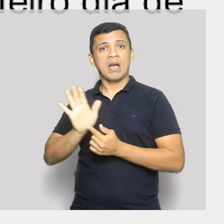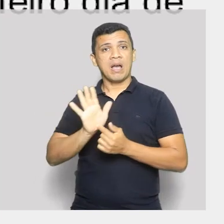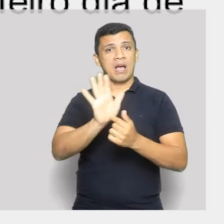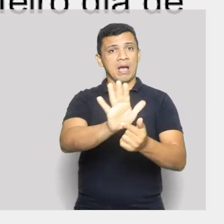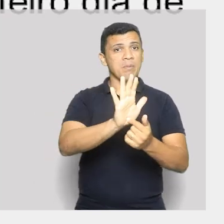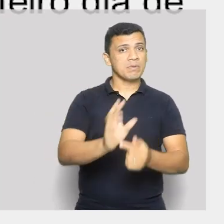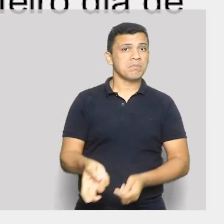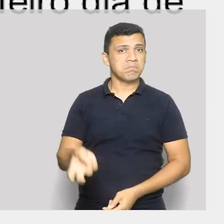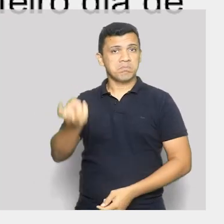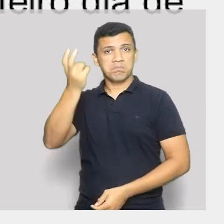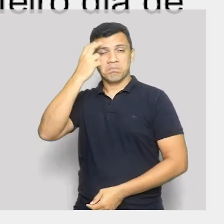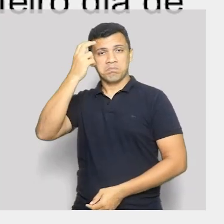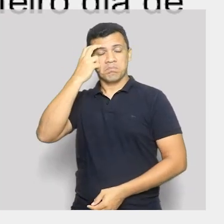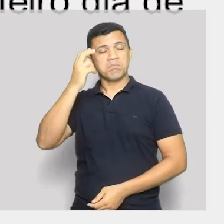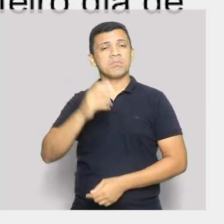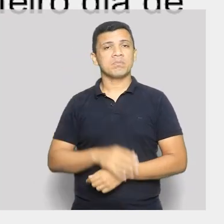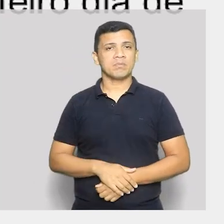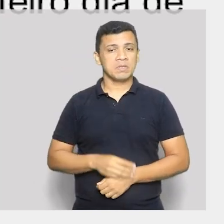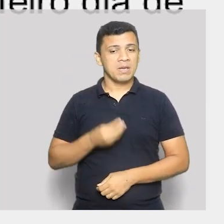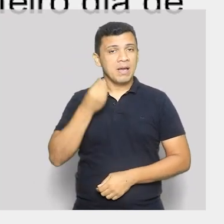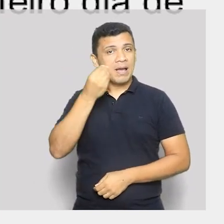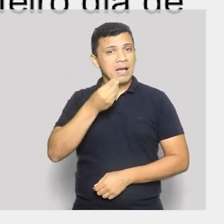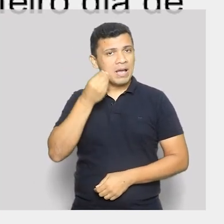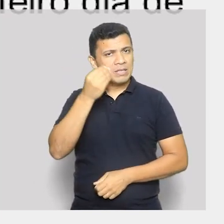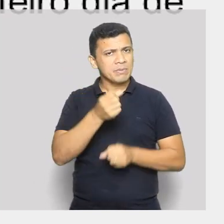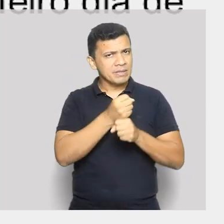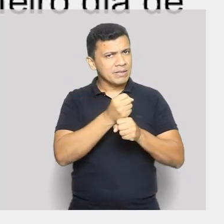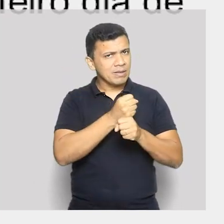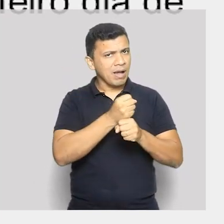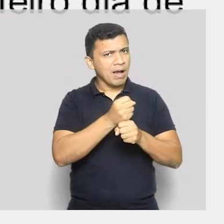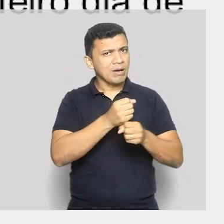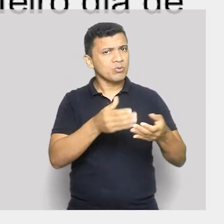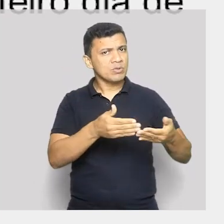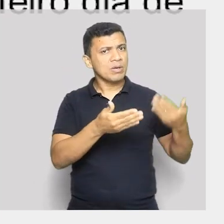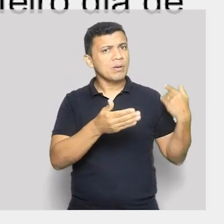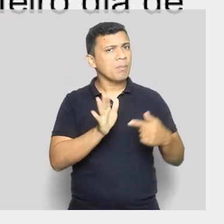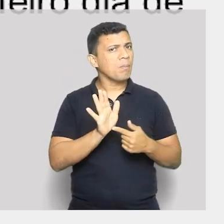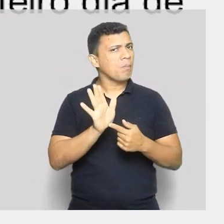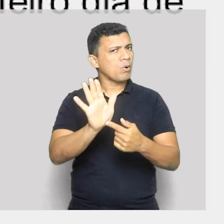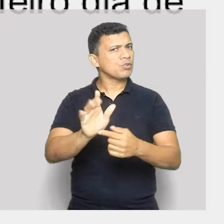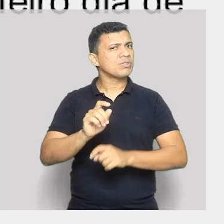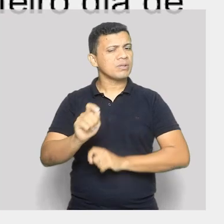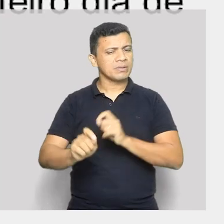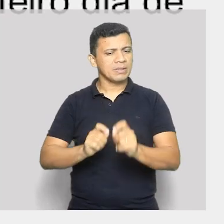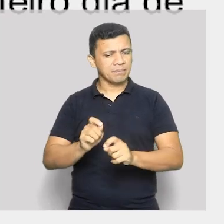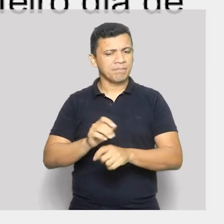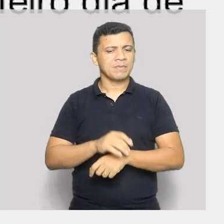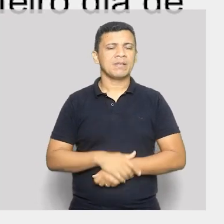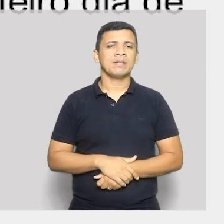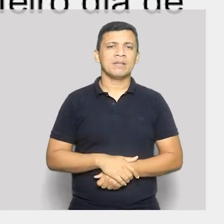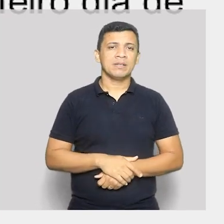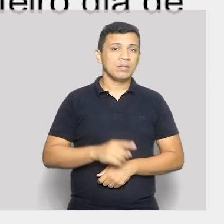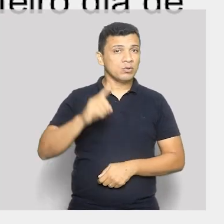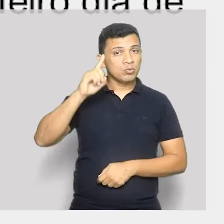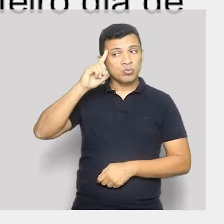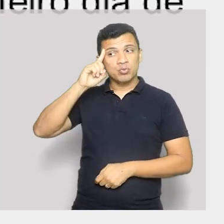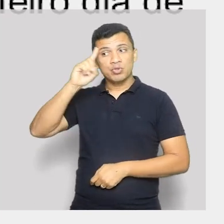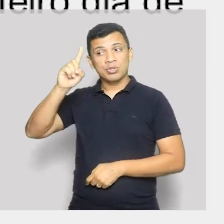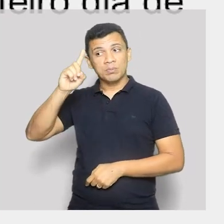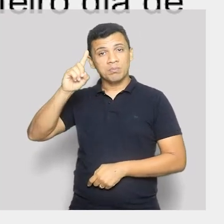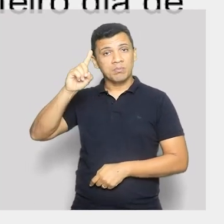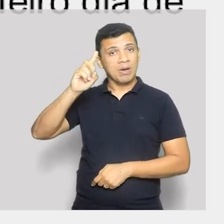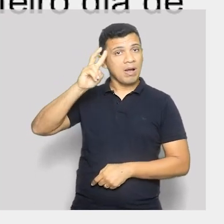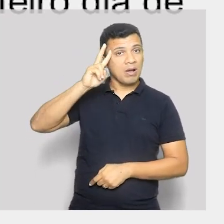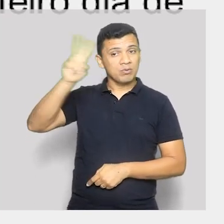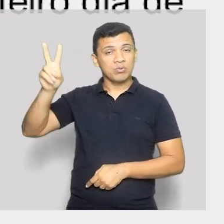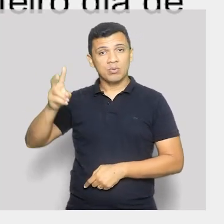culturais. A experiência de anos anteriores mostra que, de um dia para o outro, o número